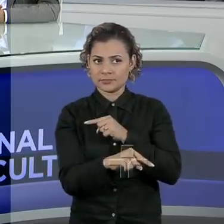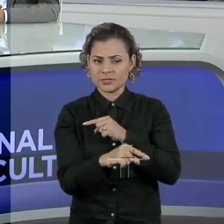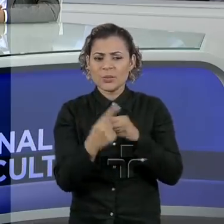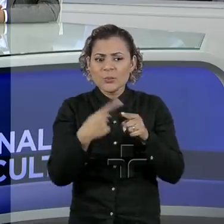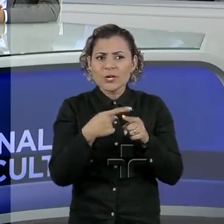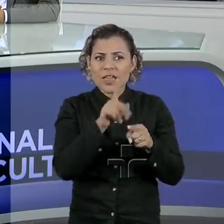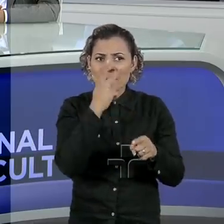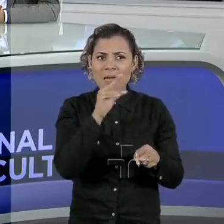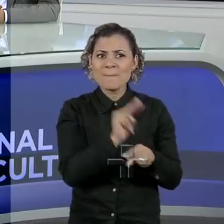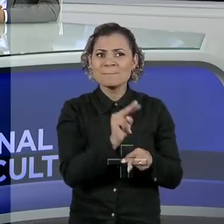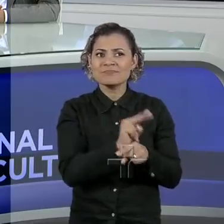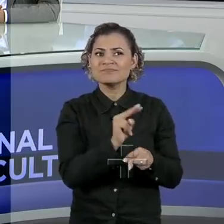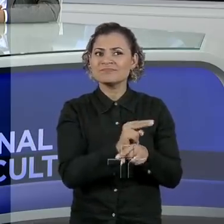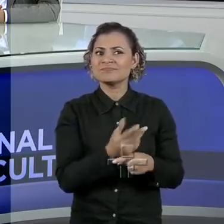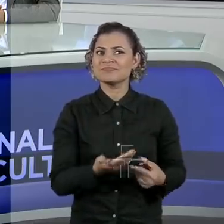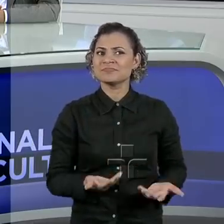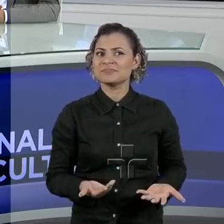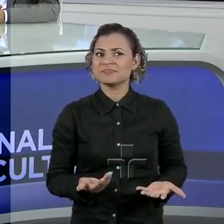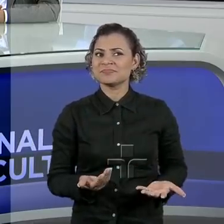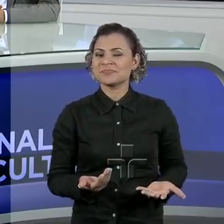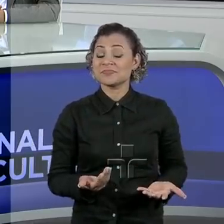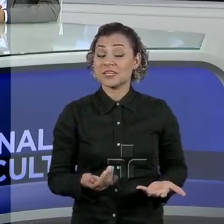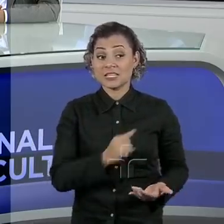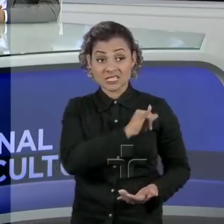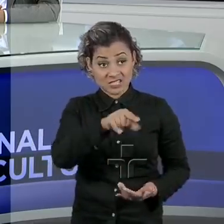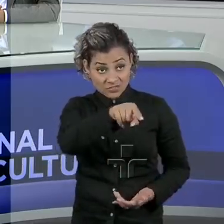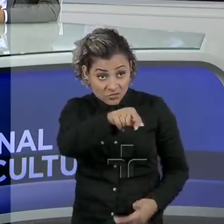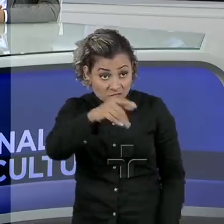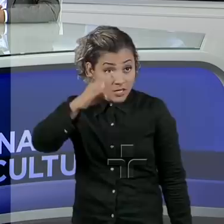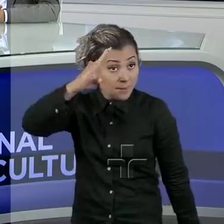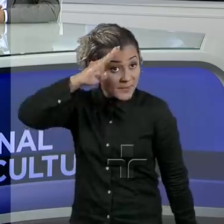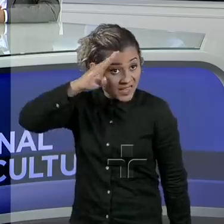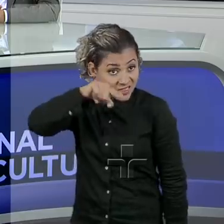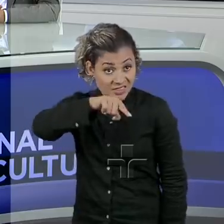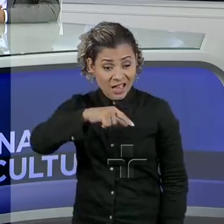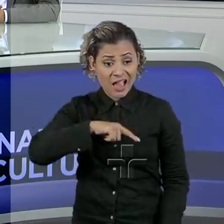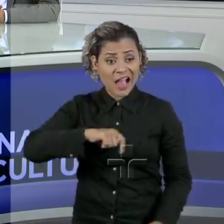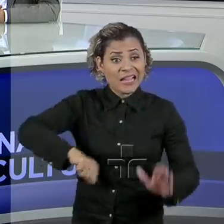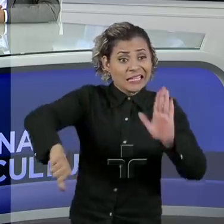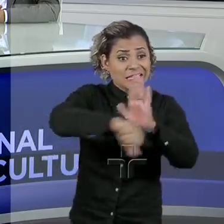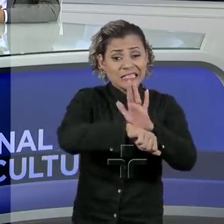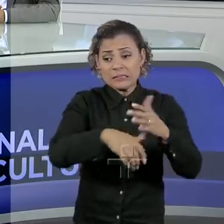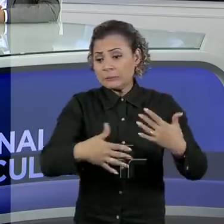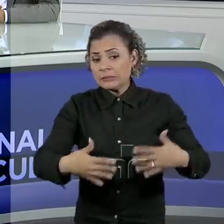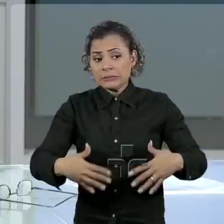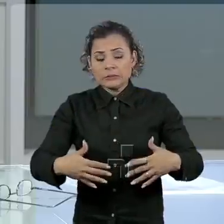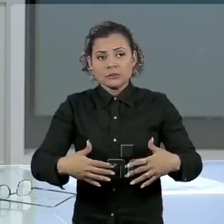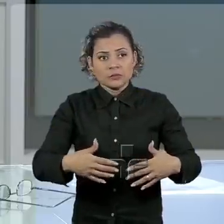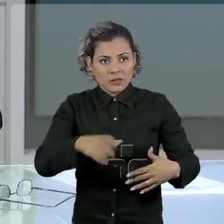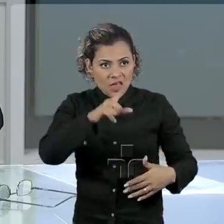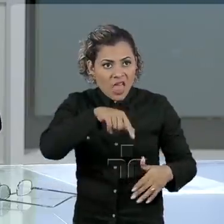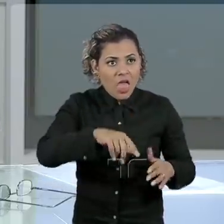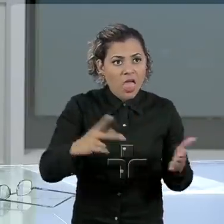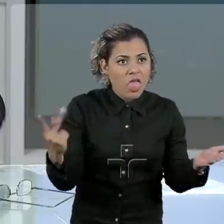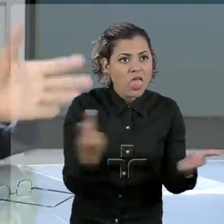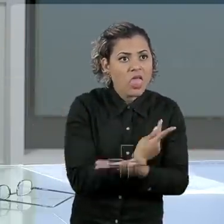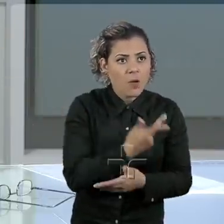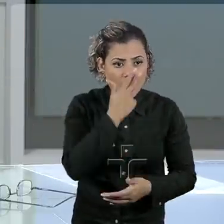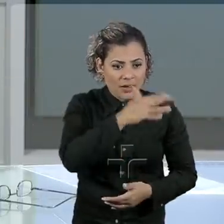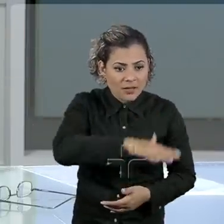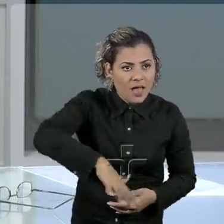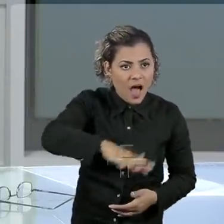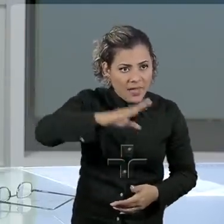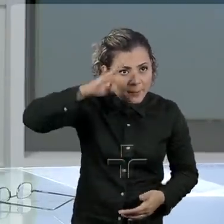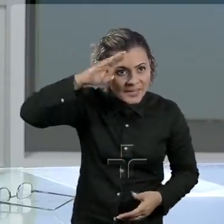no mundo jurídico. Porque se você é um militar, mas você comete um crime contra um civil, você não está praticando uma infração dentro da